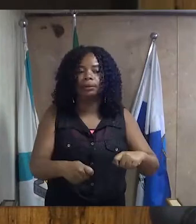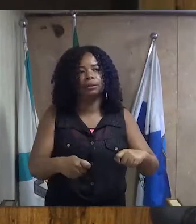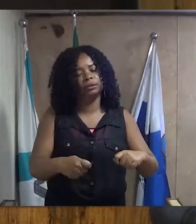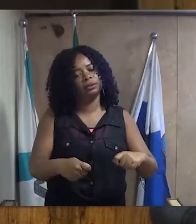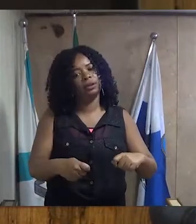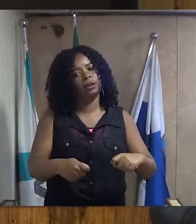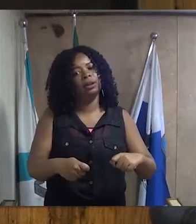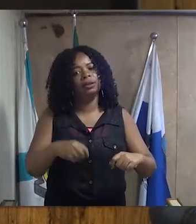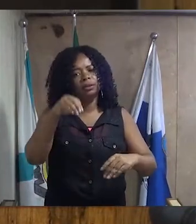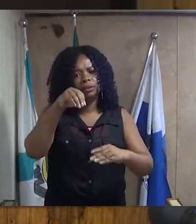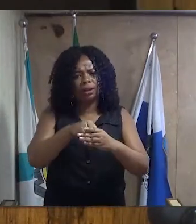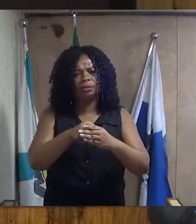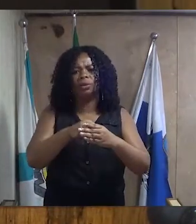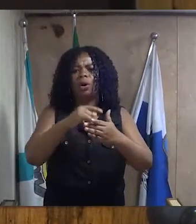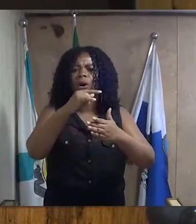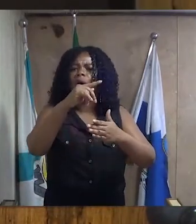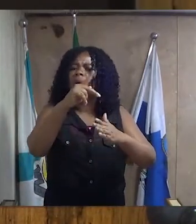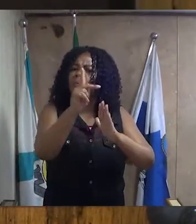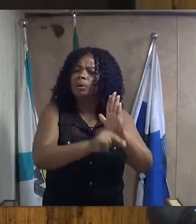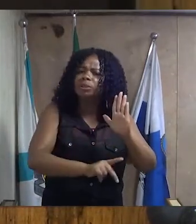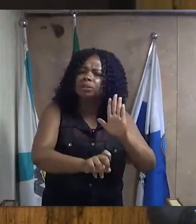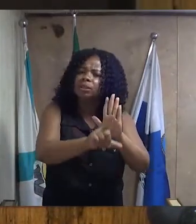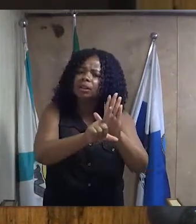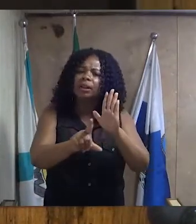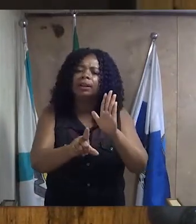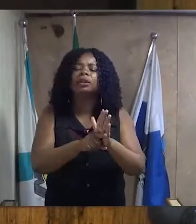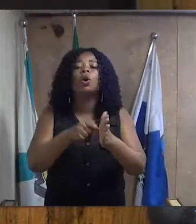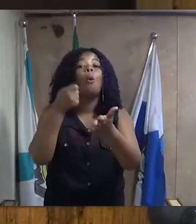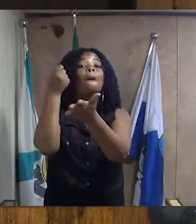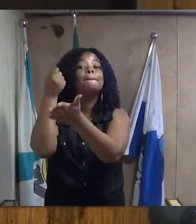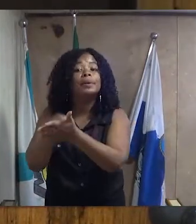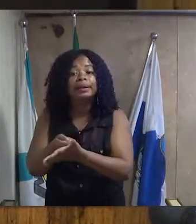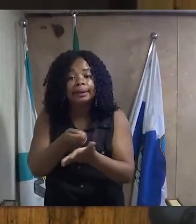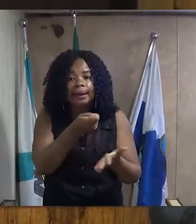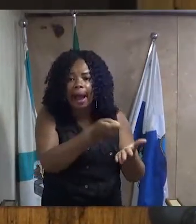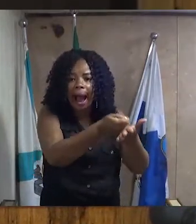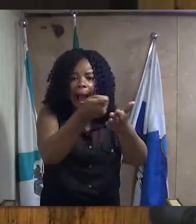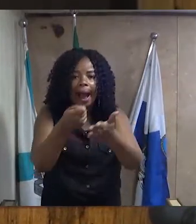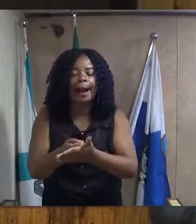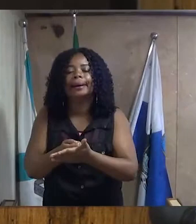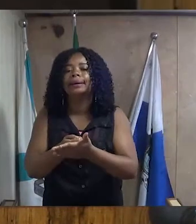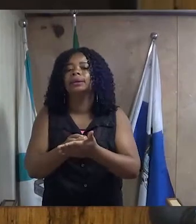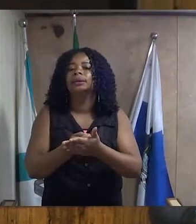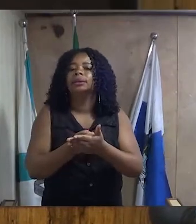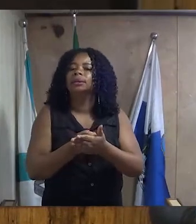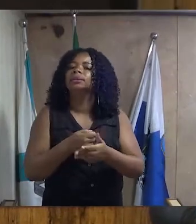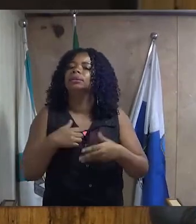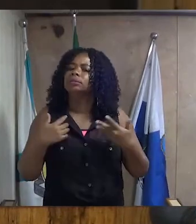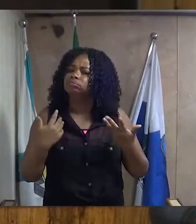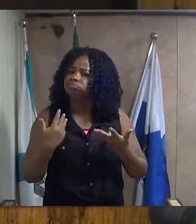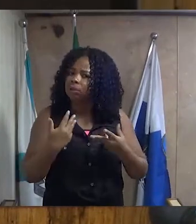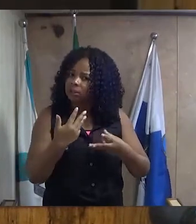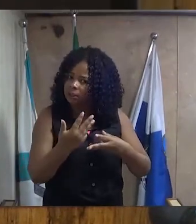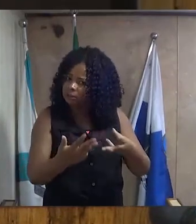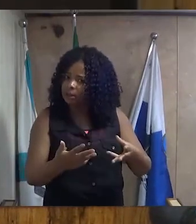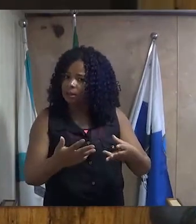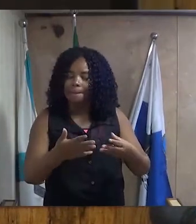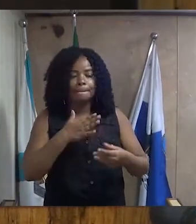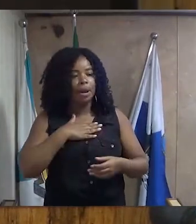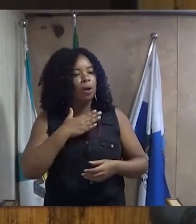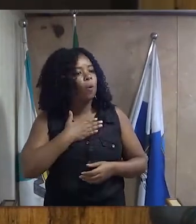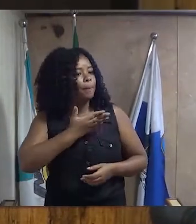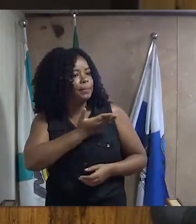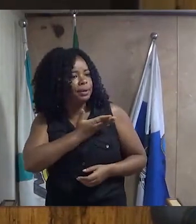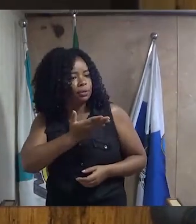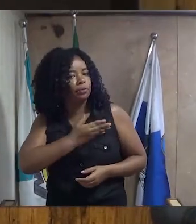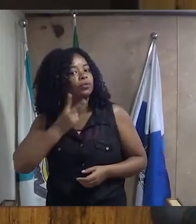que obriga essas concessionárias ou essas terceirizadas, meu amigo vereador